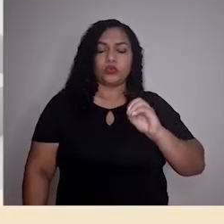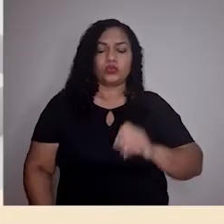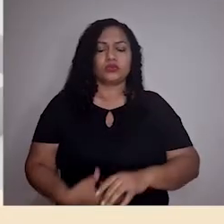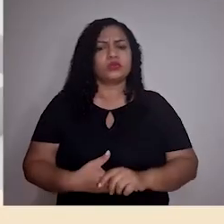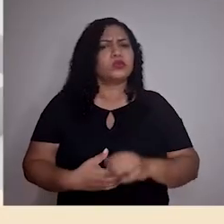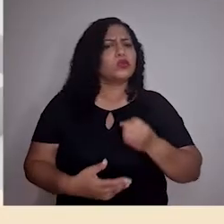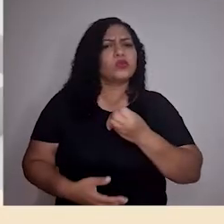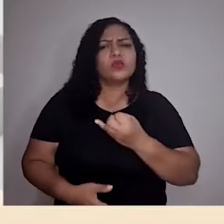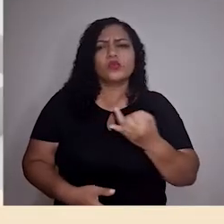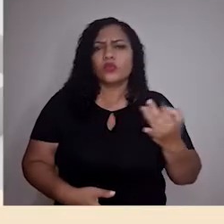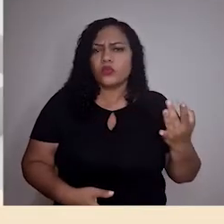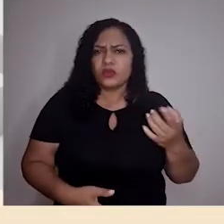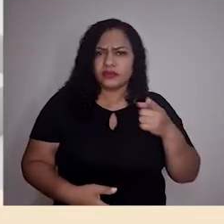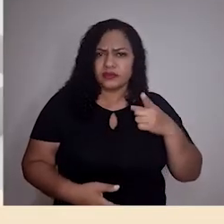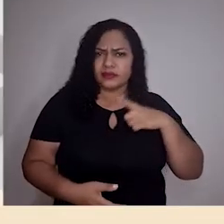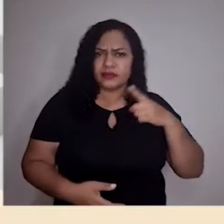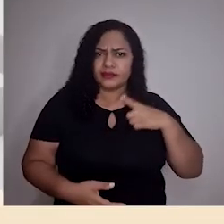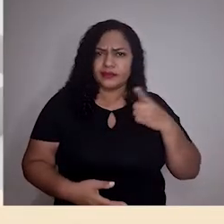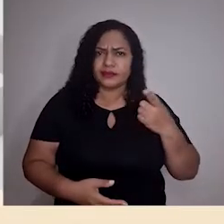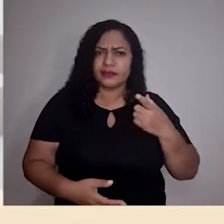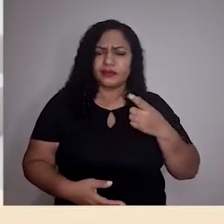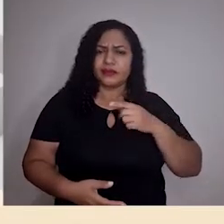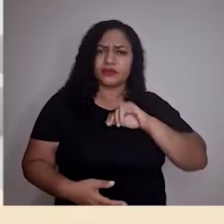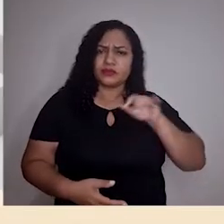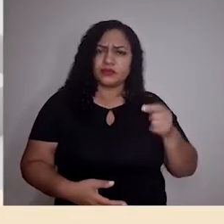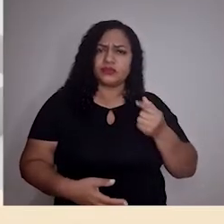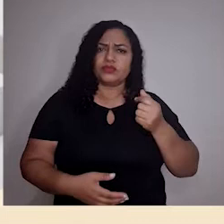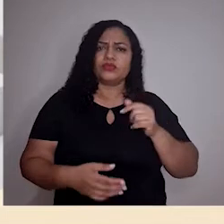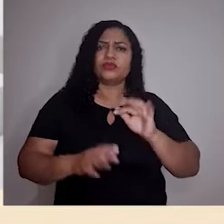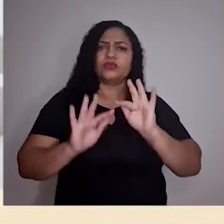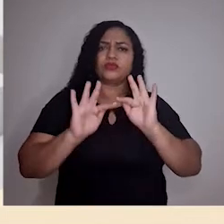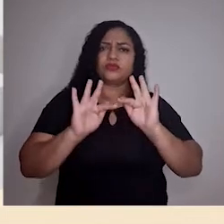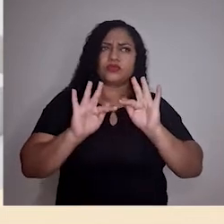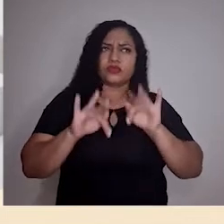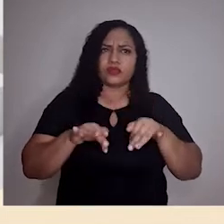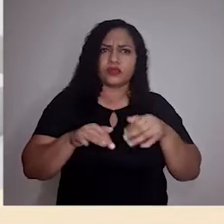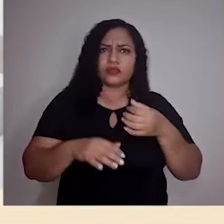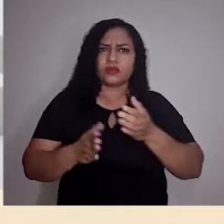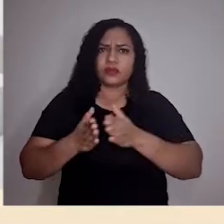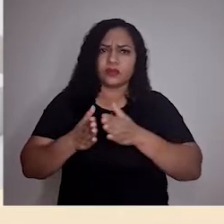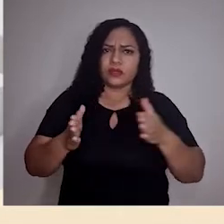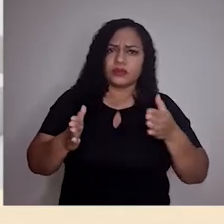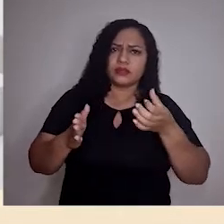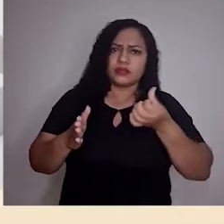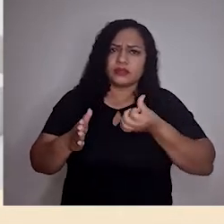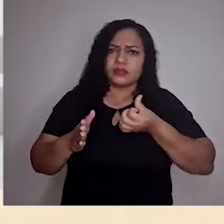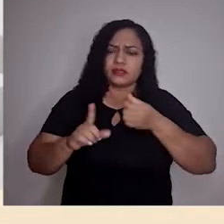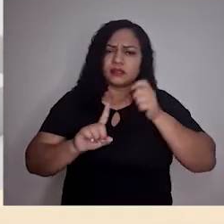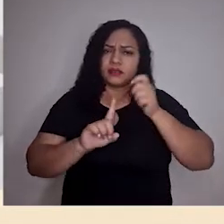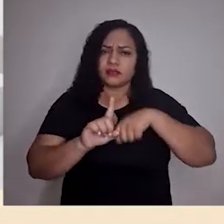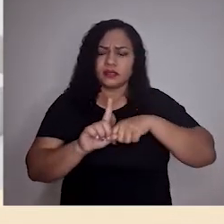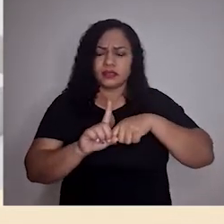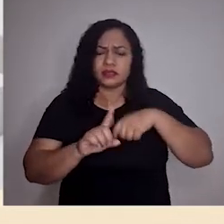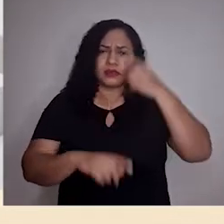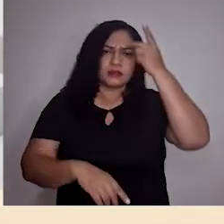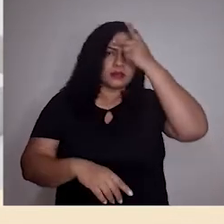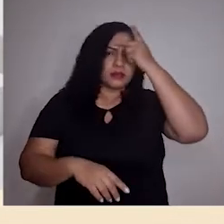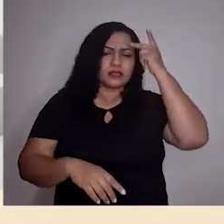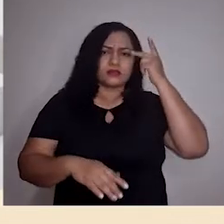de juros no fim de um semestre uma pessoa que investiu a juros compostos a quantidade